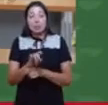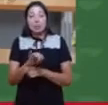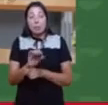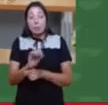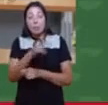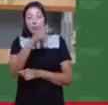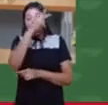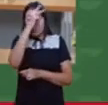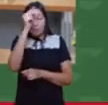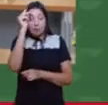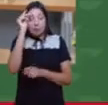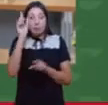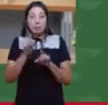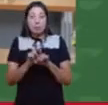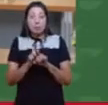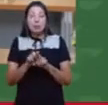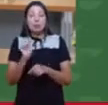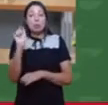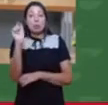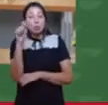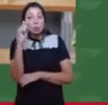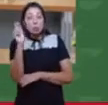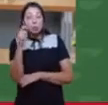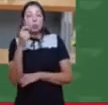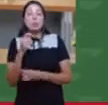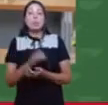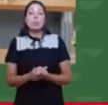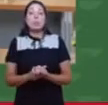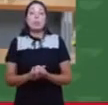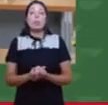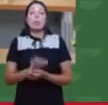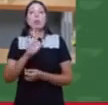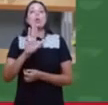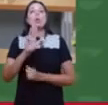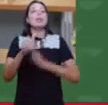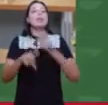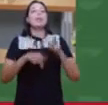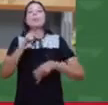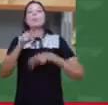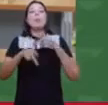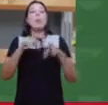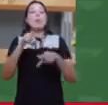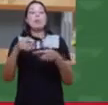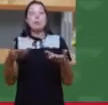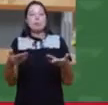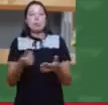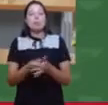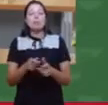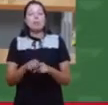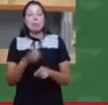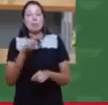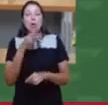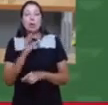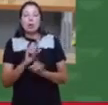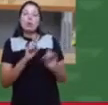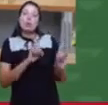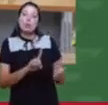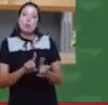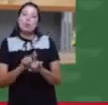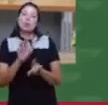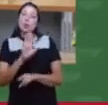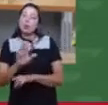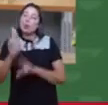foi prefeito também de Cruzeiro do Sul, no município, no estado do Rio Grande do Sul, Lula do Povo. Hilton Almeida, boa noite, estamos juntos.